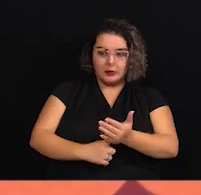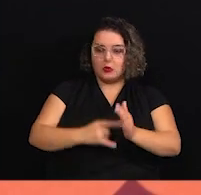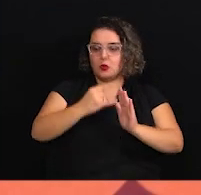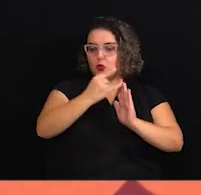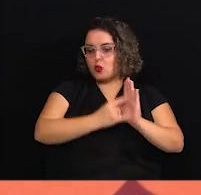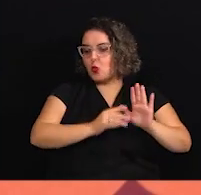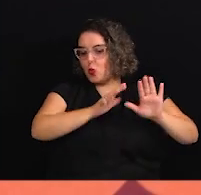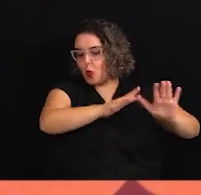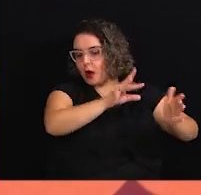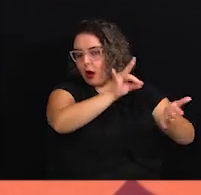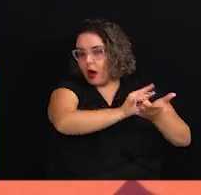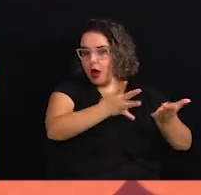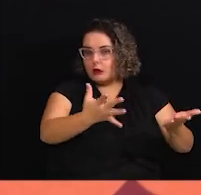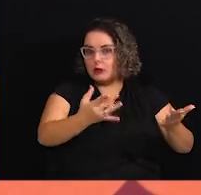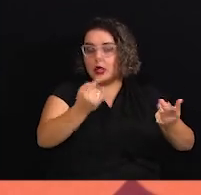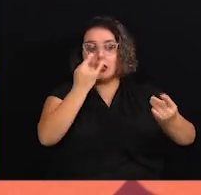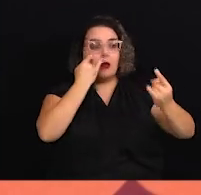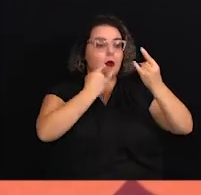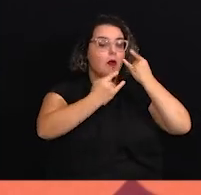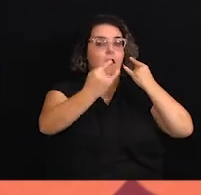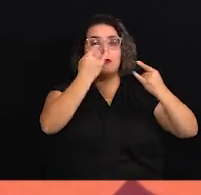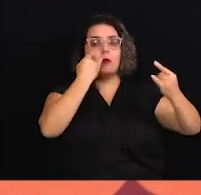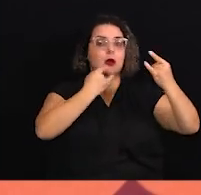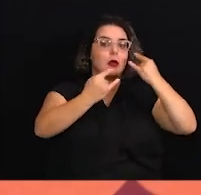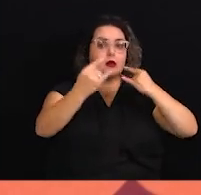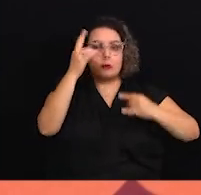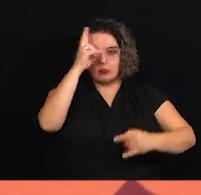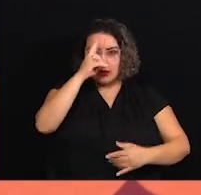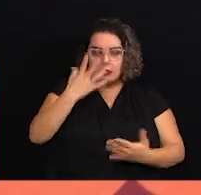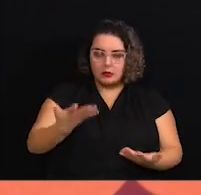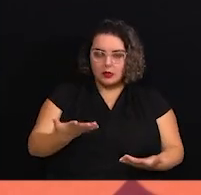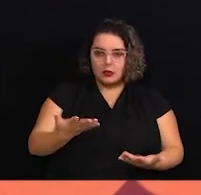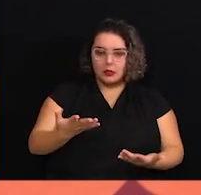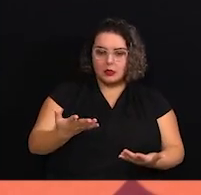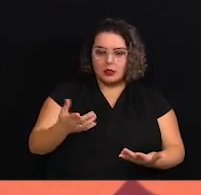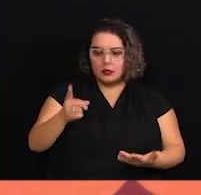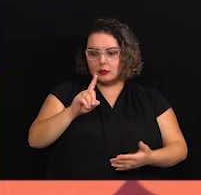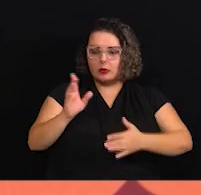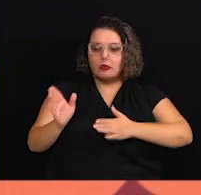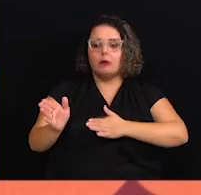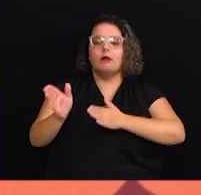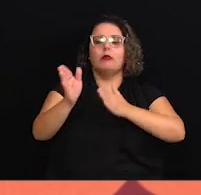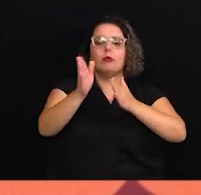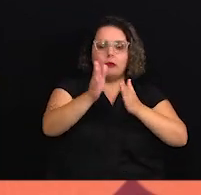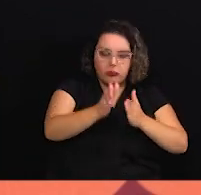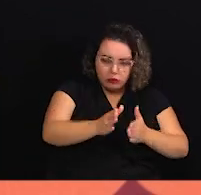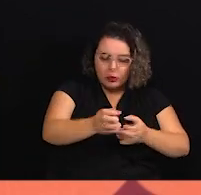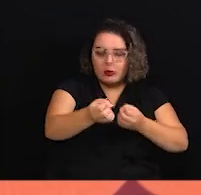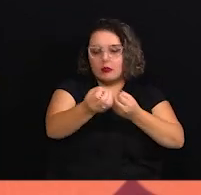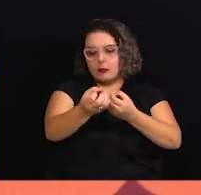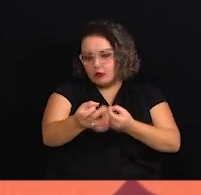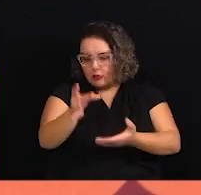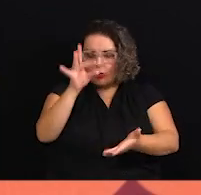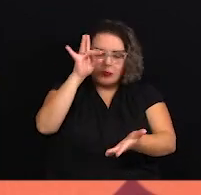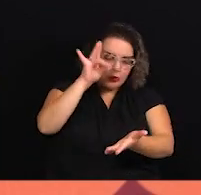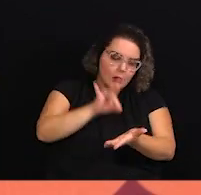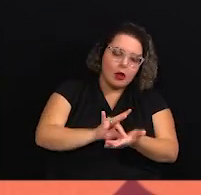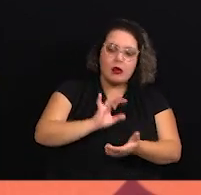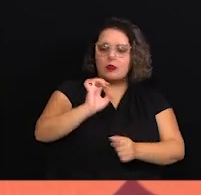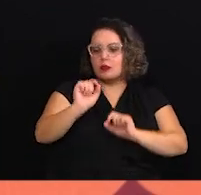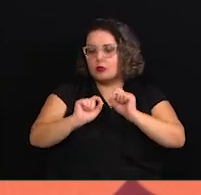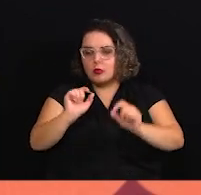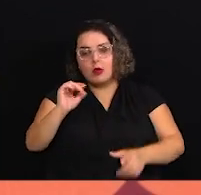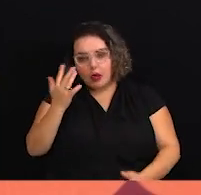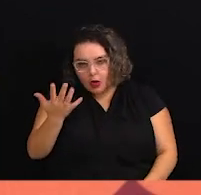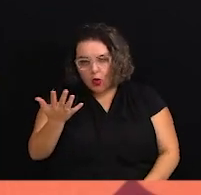que é uma inspiração da história, né? E que não segue ali dados, fatos, né?